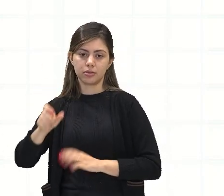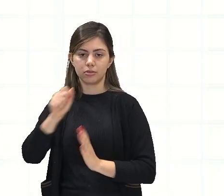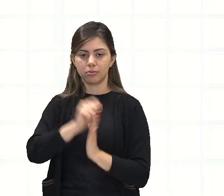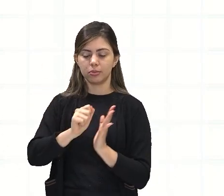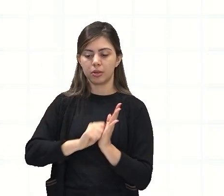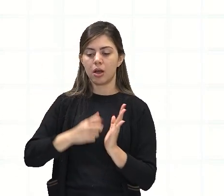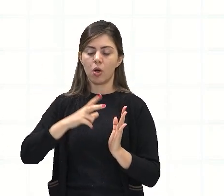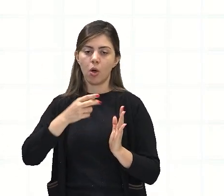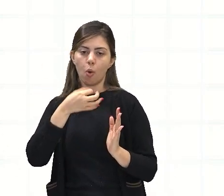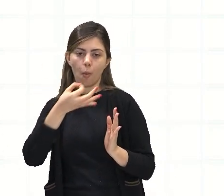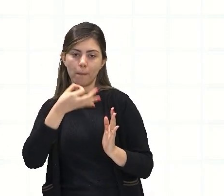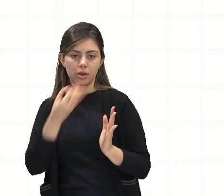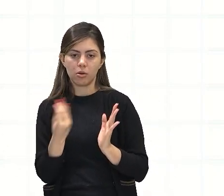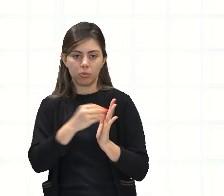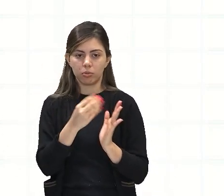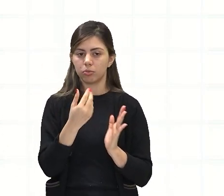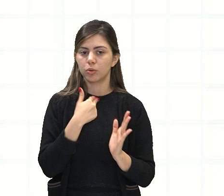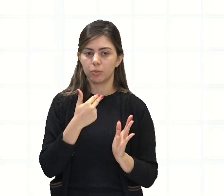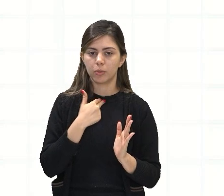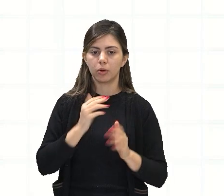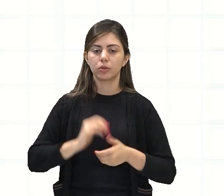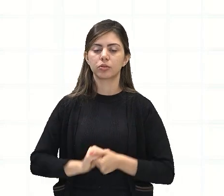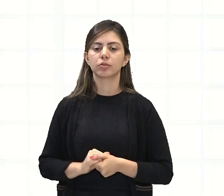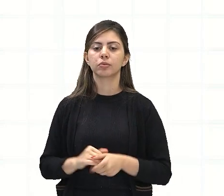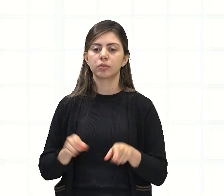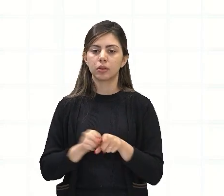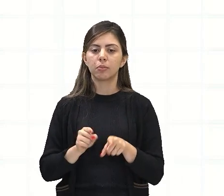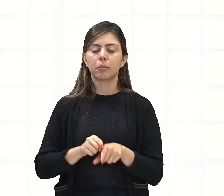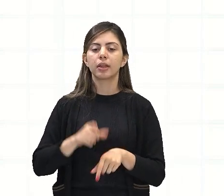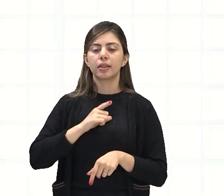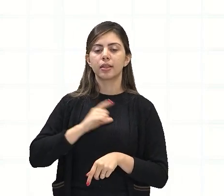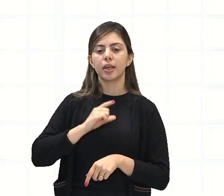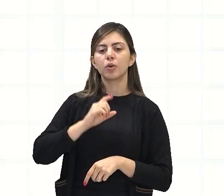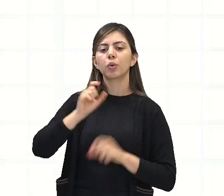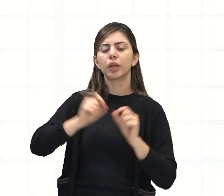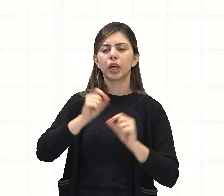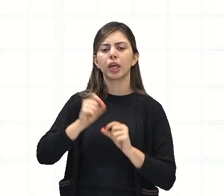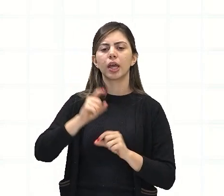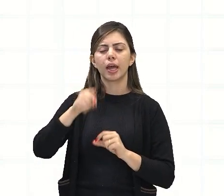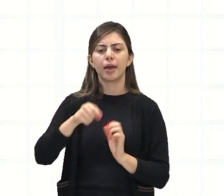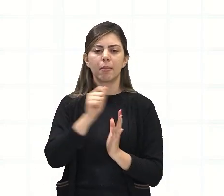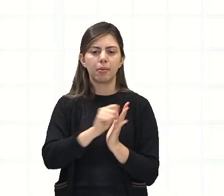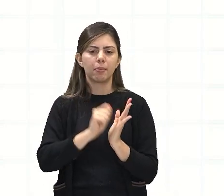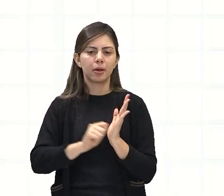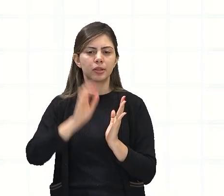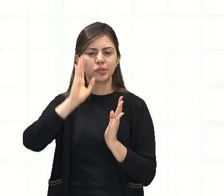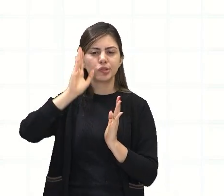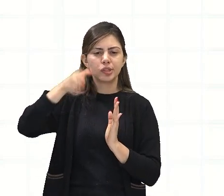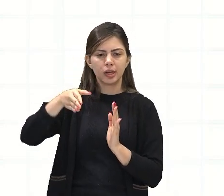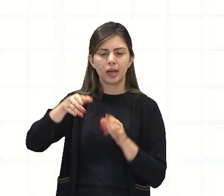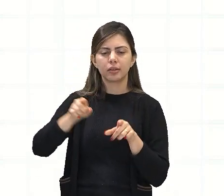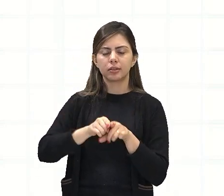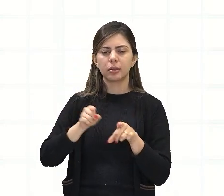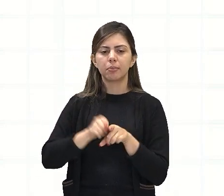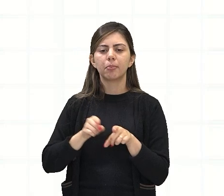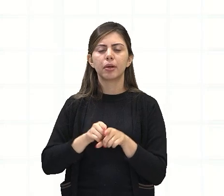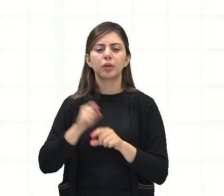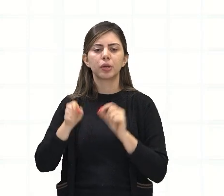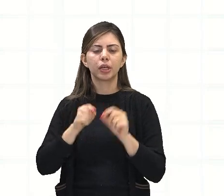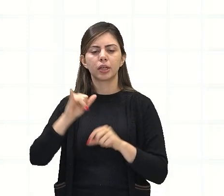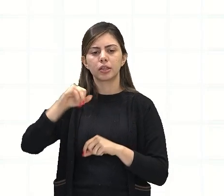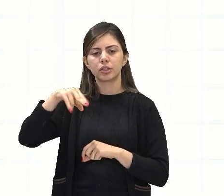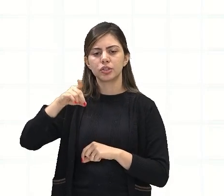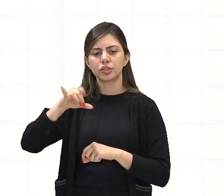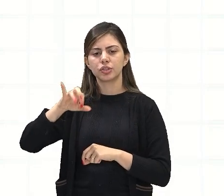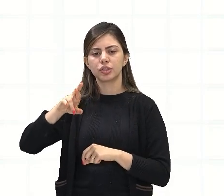impessoalidade, intercalação entre discurso direto e discurso indireto, ou seja, apresentando os fatos, né, como